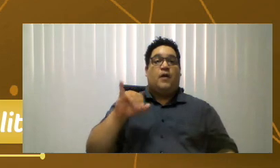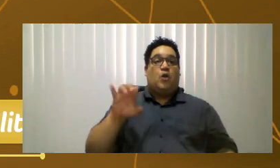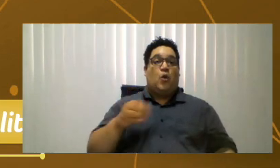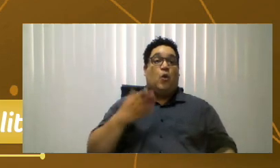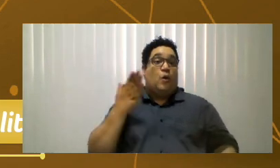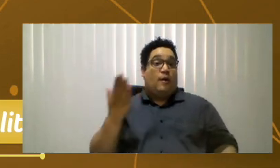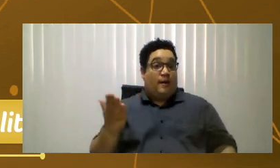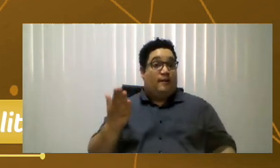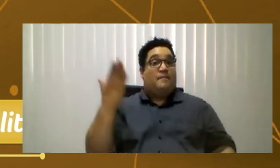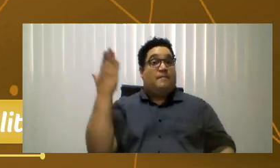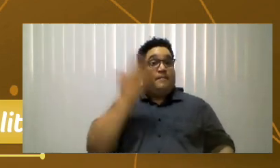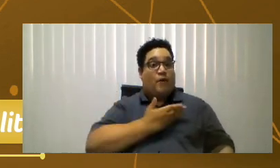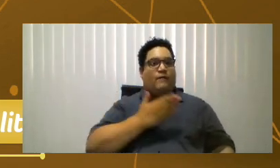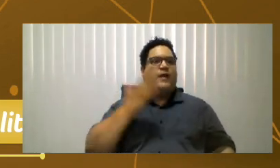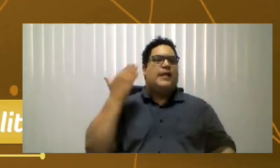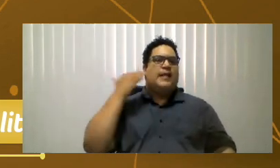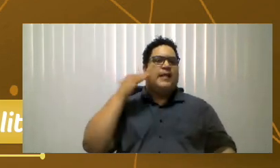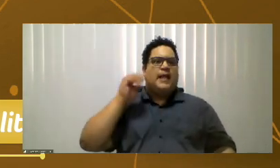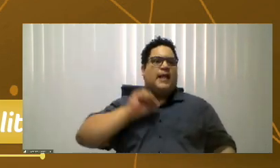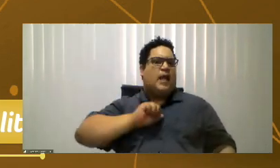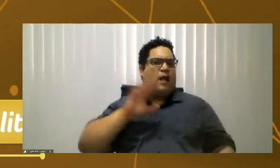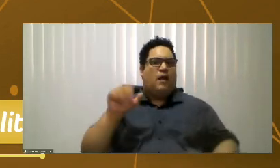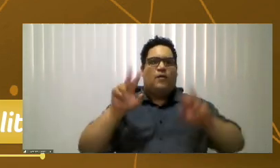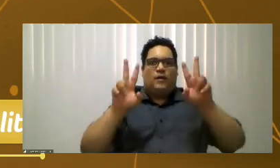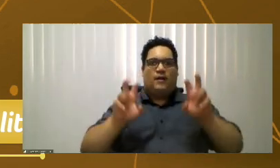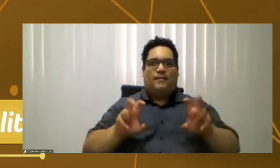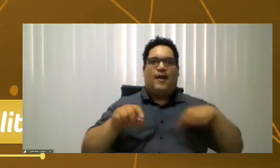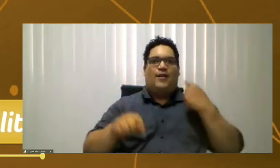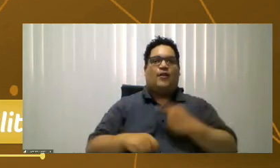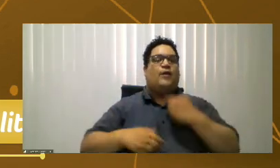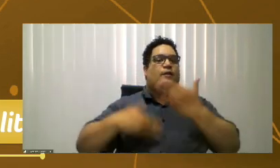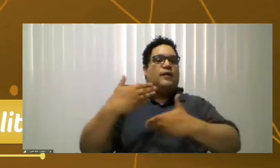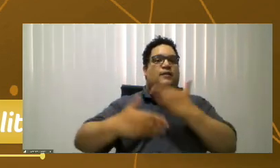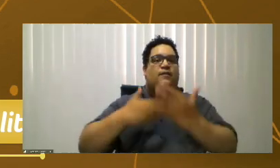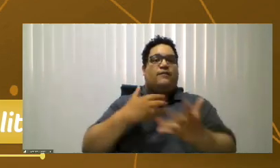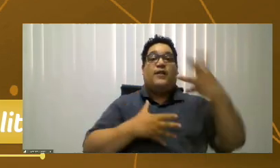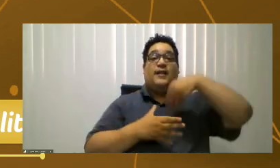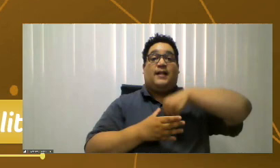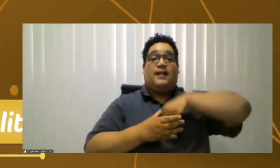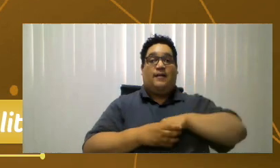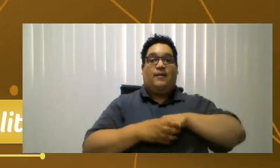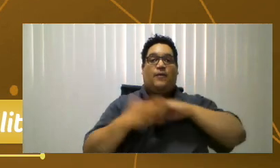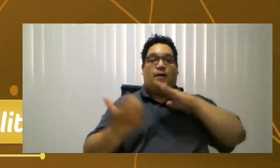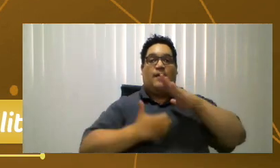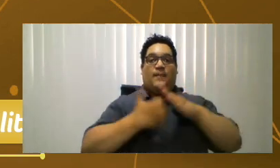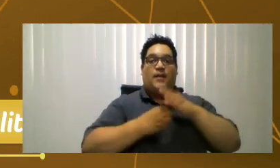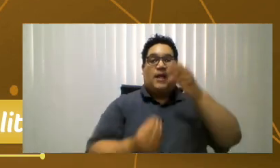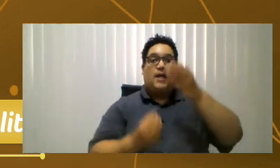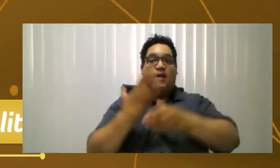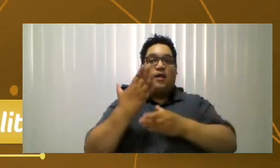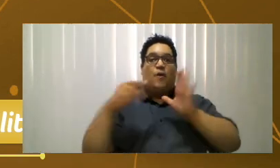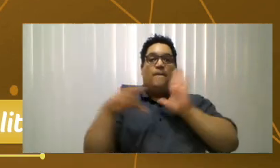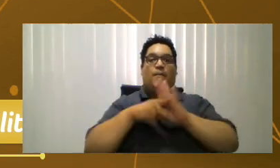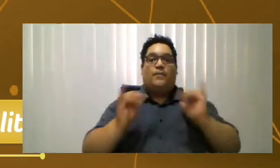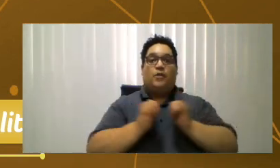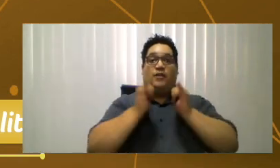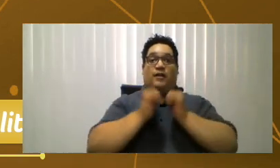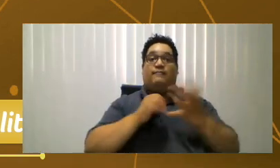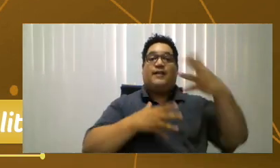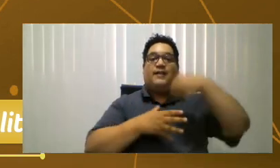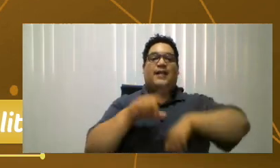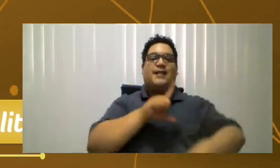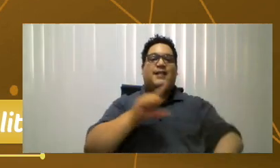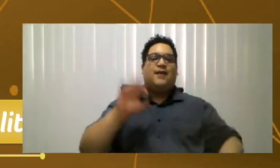cara que entende bastante desse assunto e a gente desenvolveu internamente essa ferramenta na Chess, internamente,